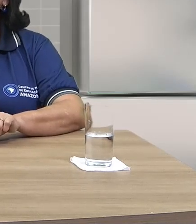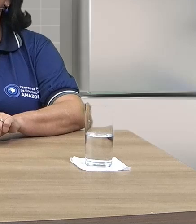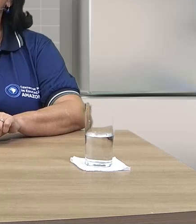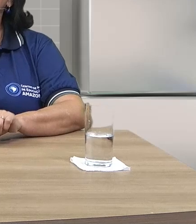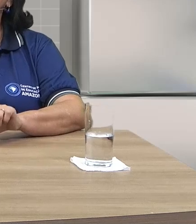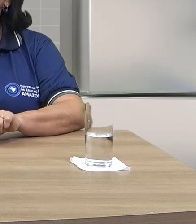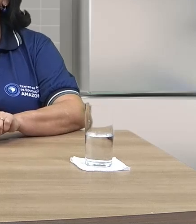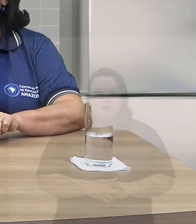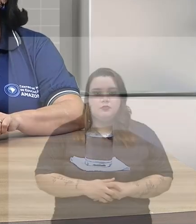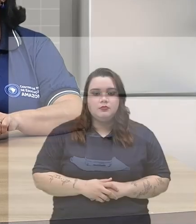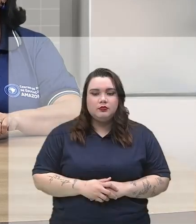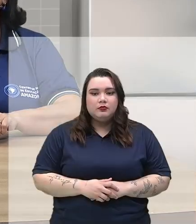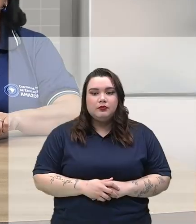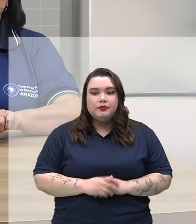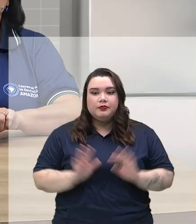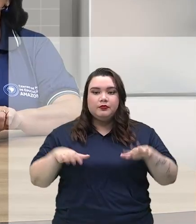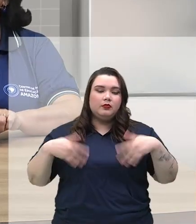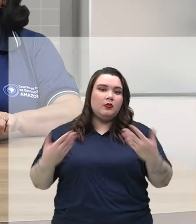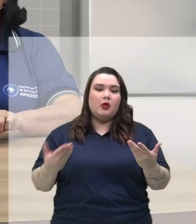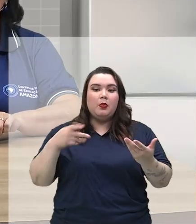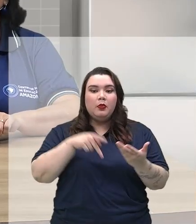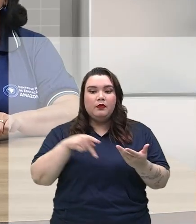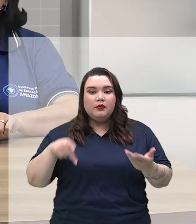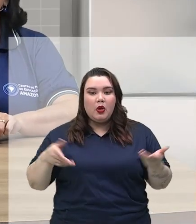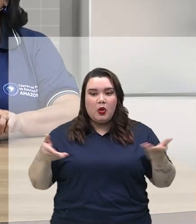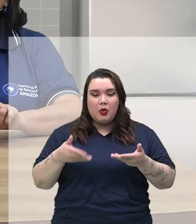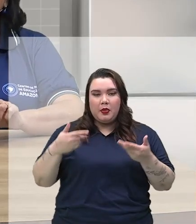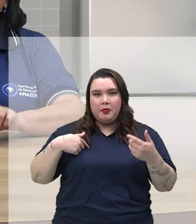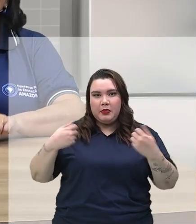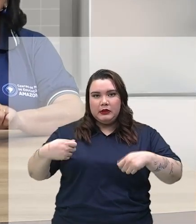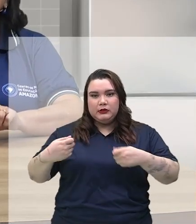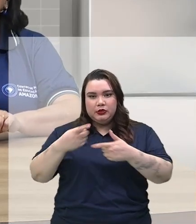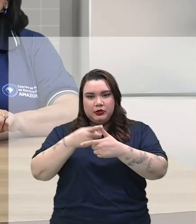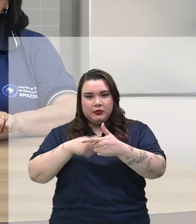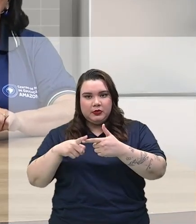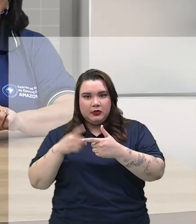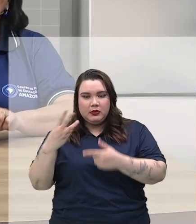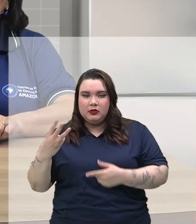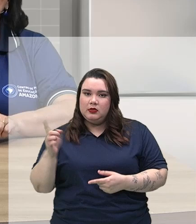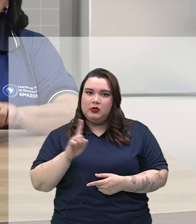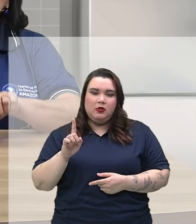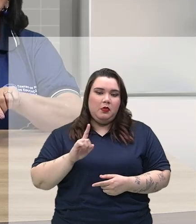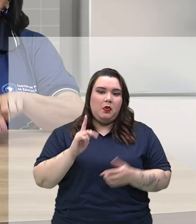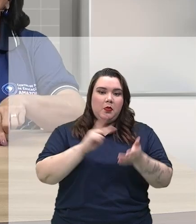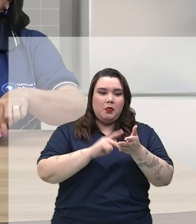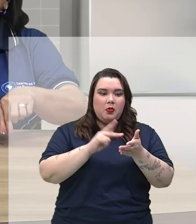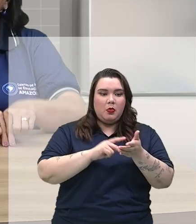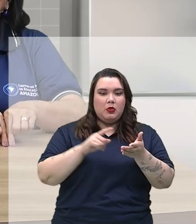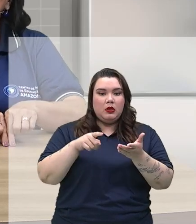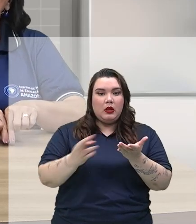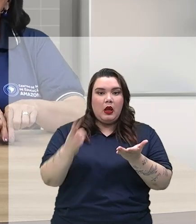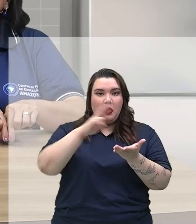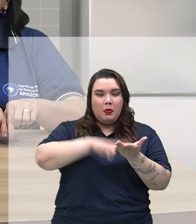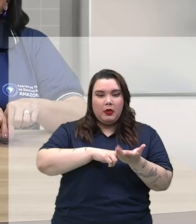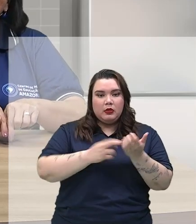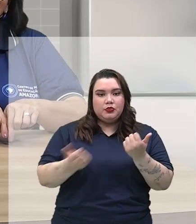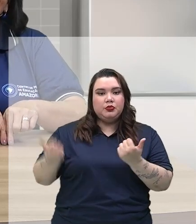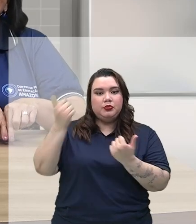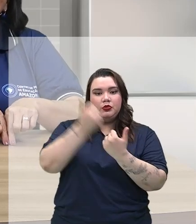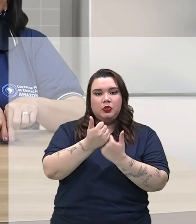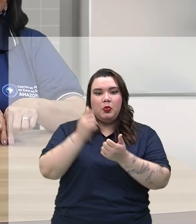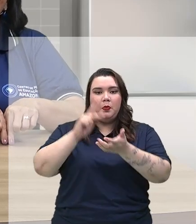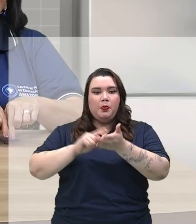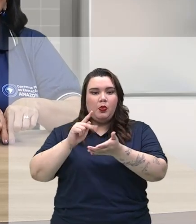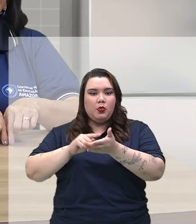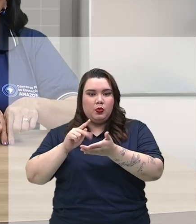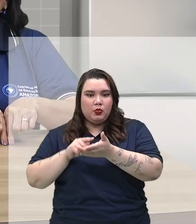e agora? Eu vou ter que dividir por 3? Não vai, porque a nota da recuperação paralela substitui a nota vermelha